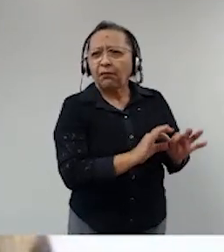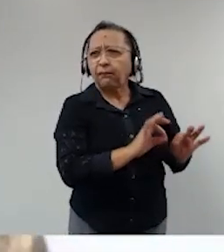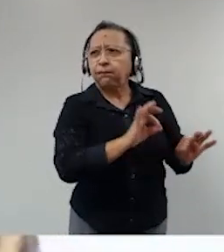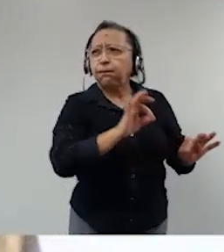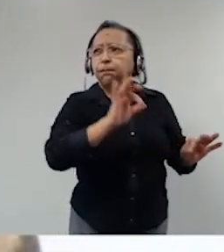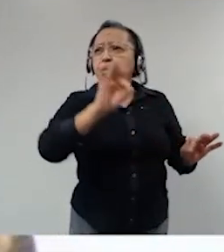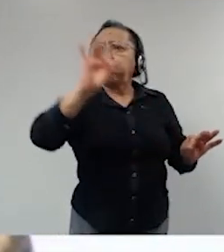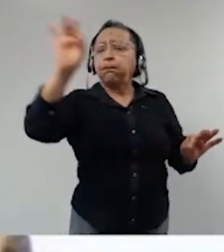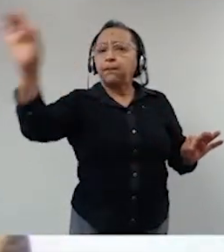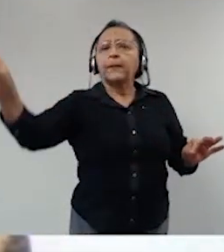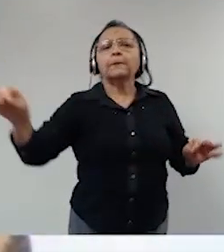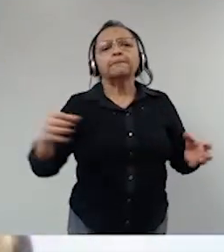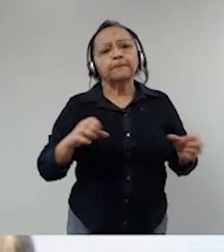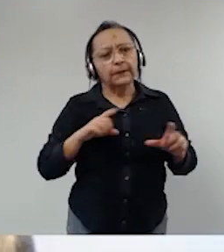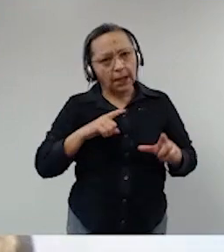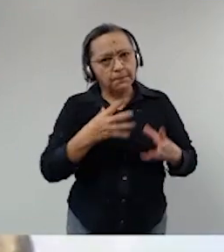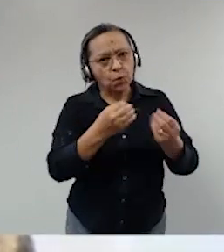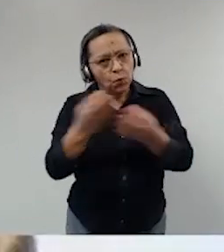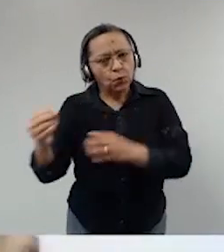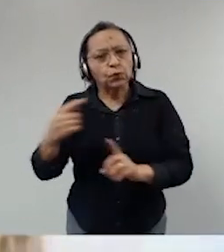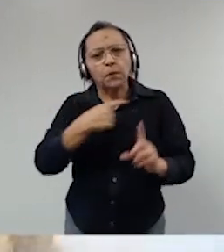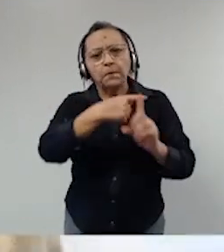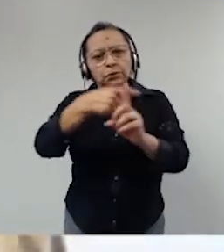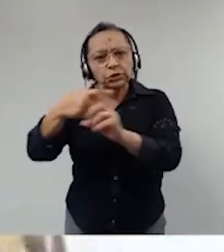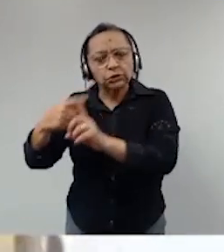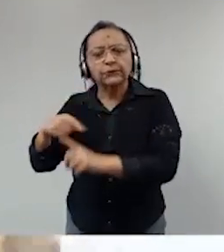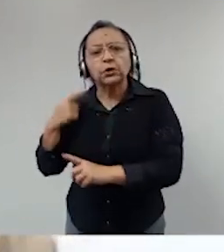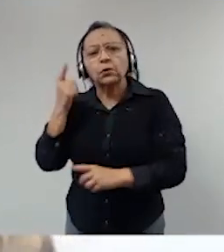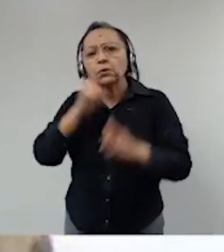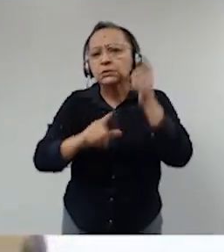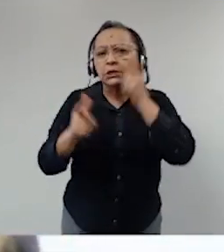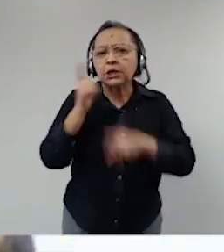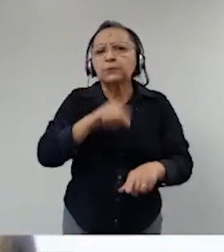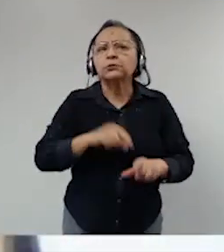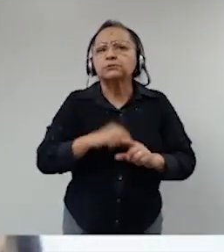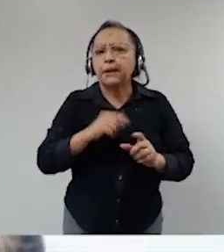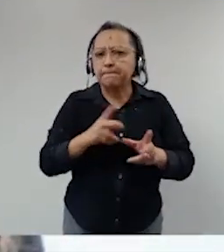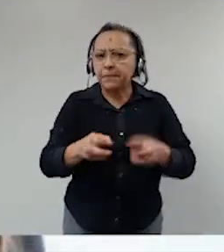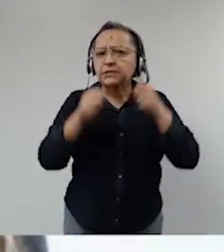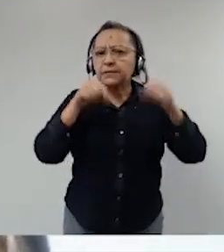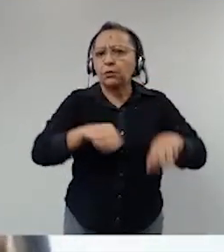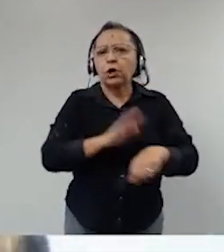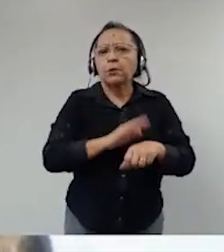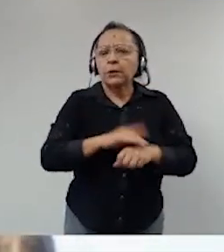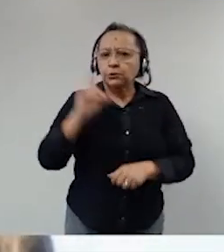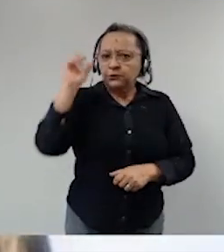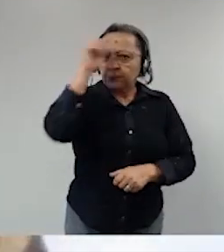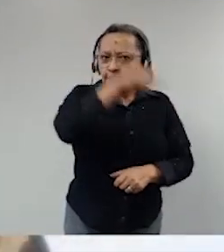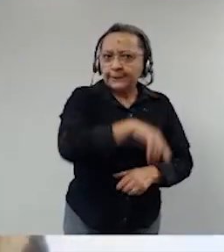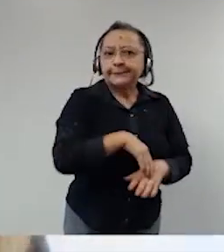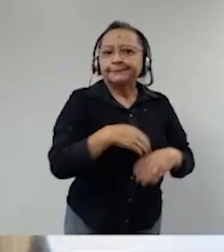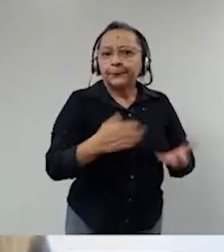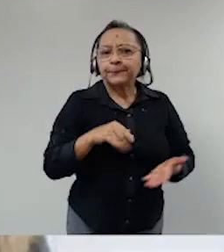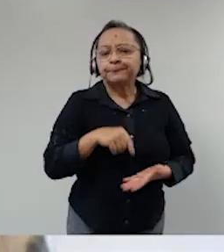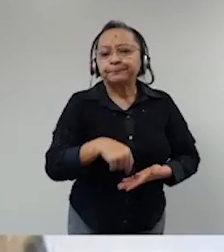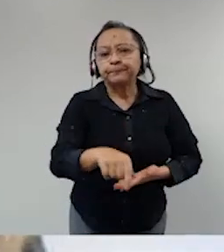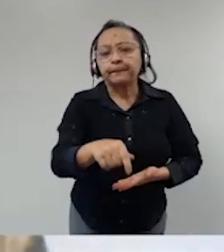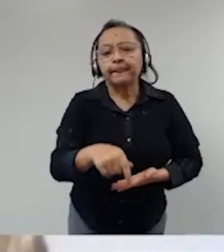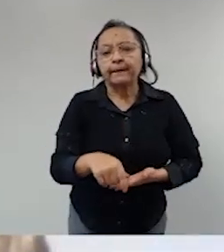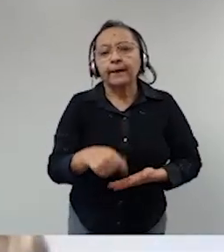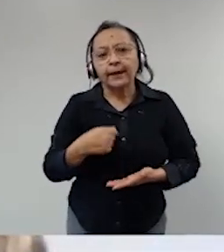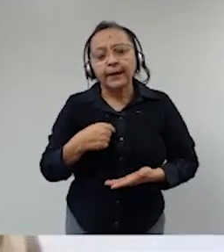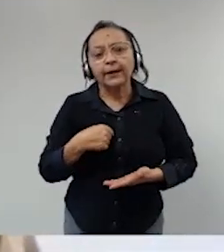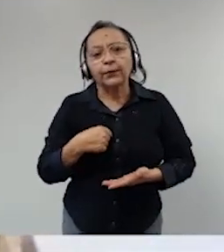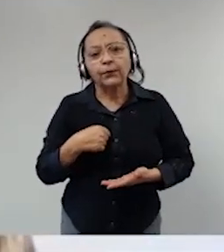muitos benefícios, né, que nós conseguimos colher num momento de dificuldade, né, e é isso que